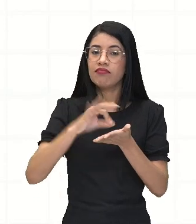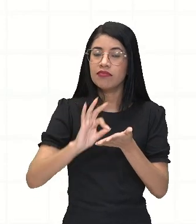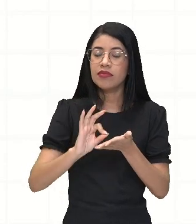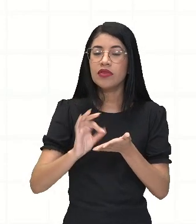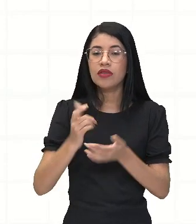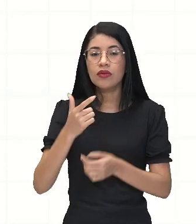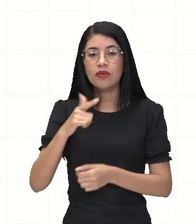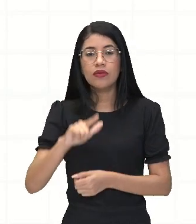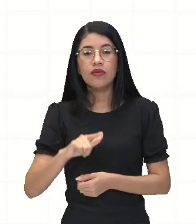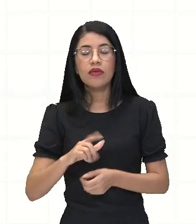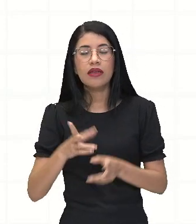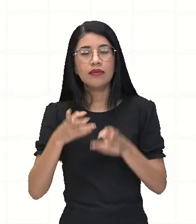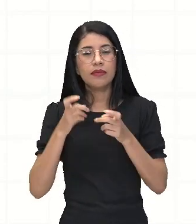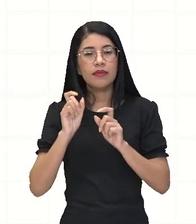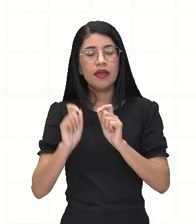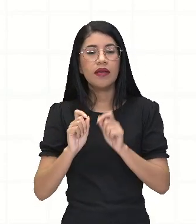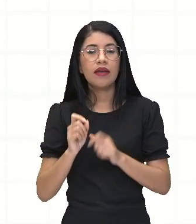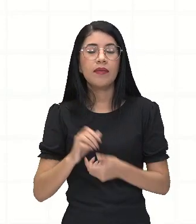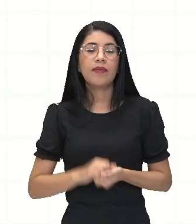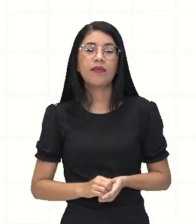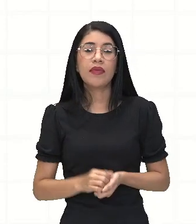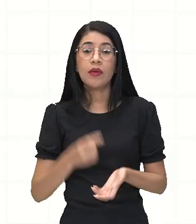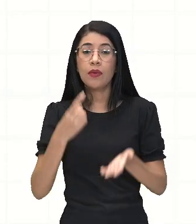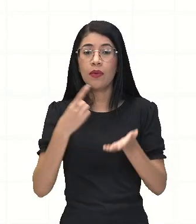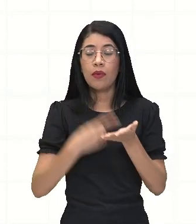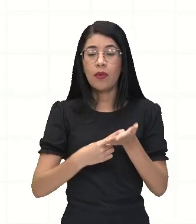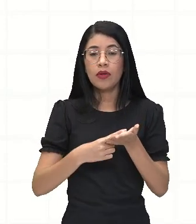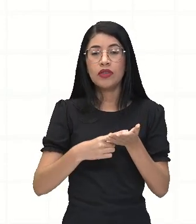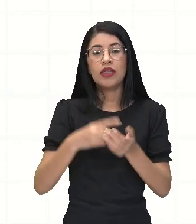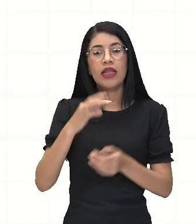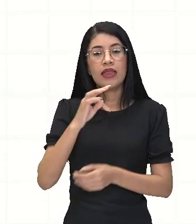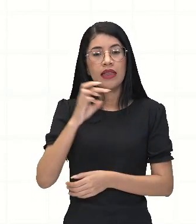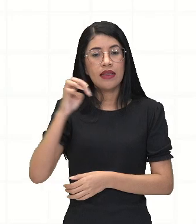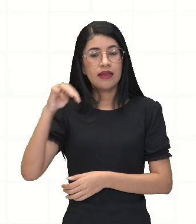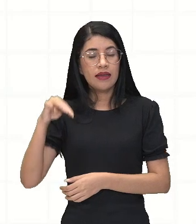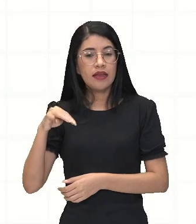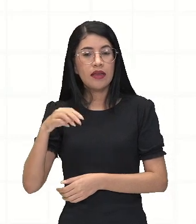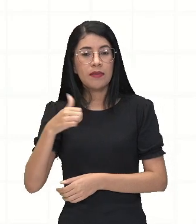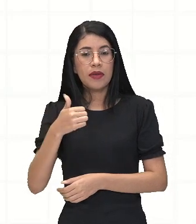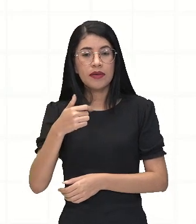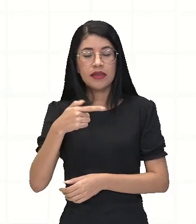observar isso com o Tratado de Madrid em